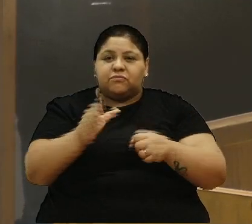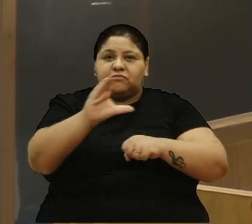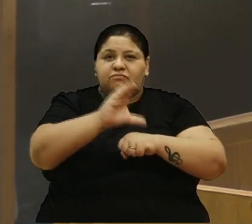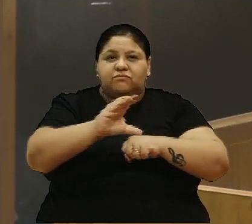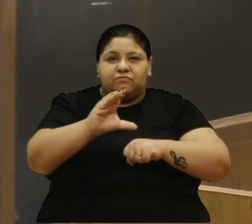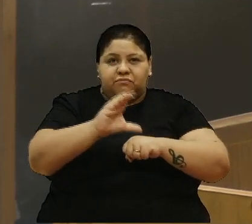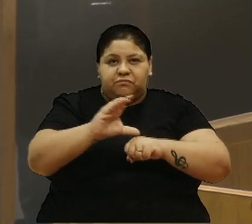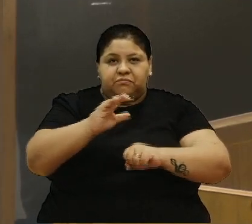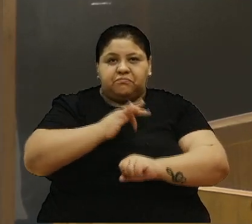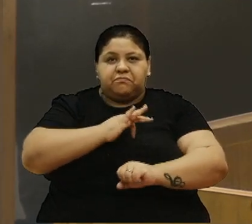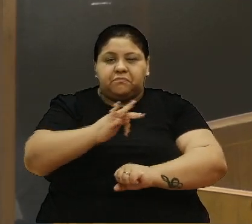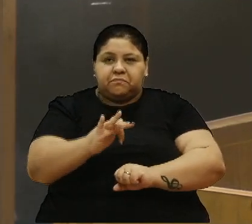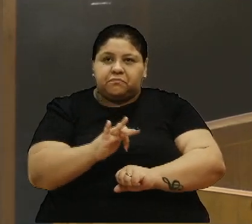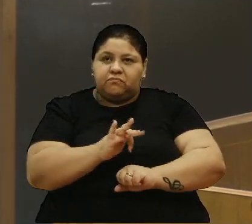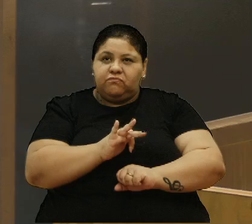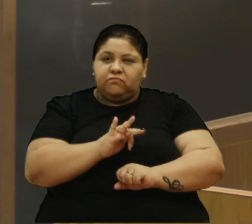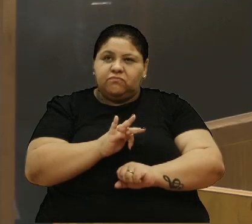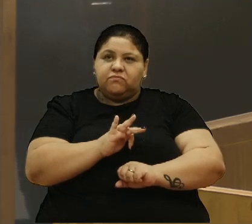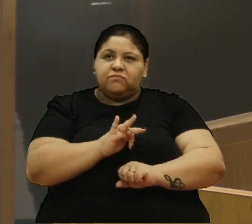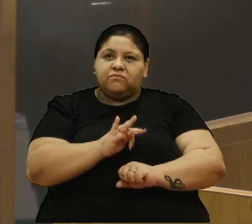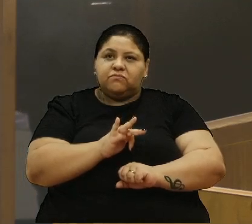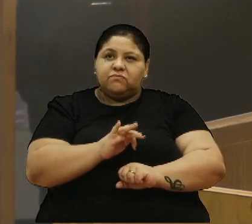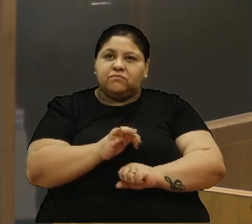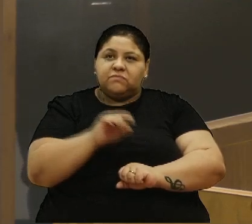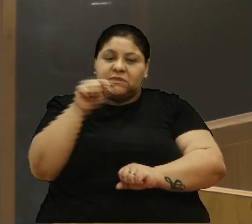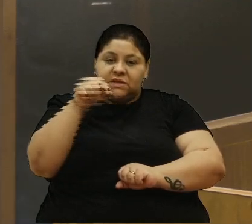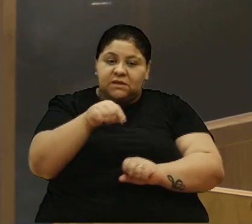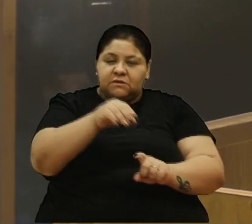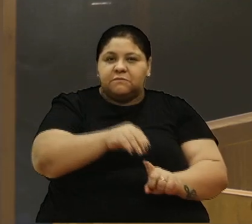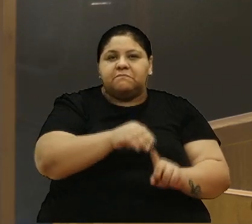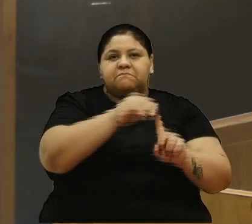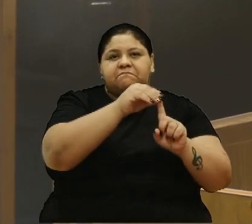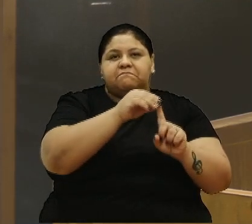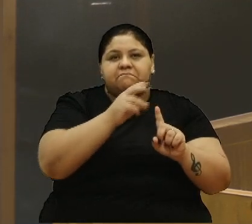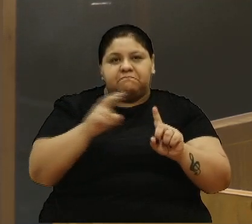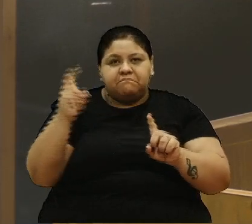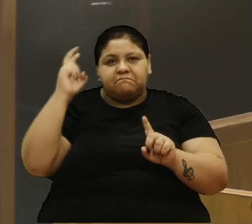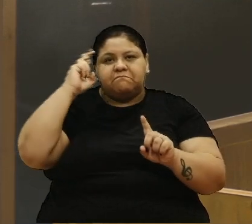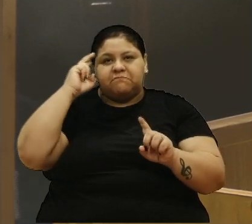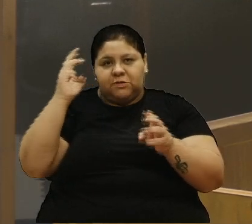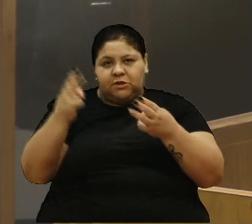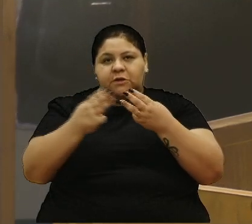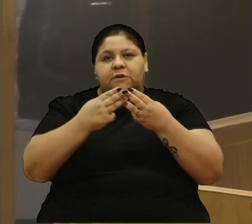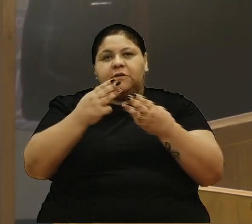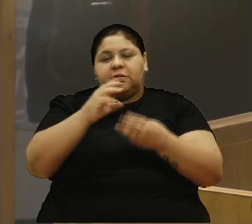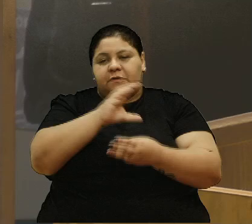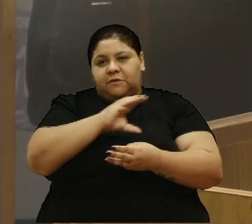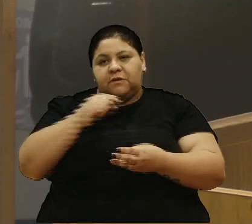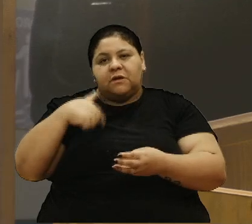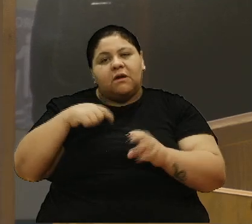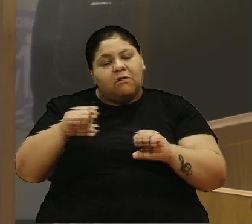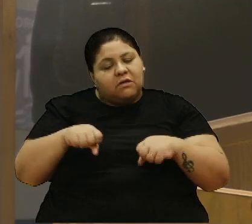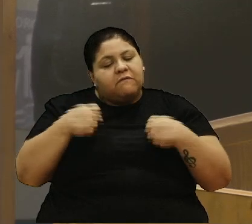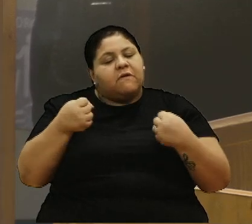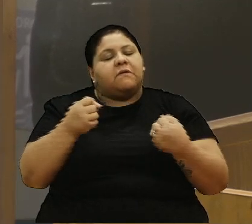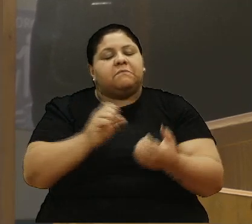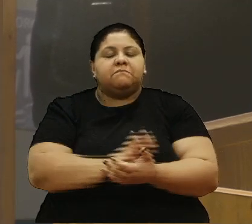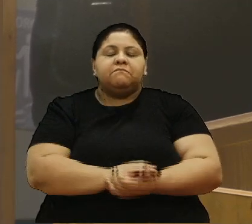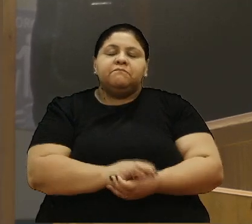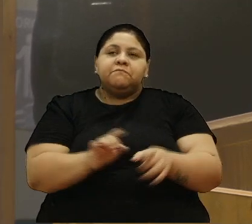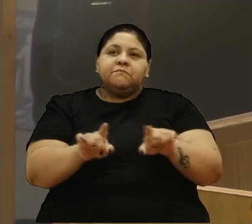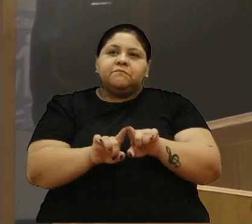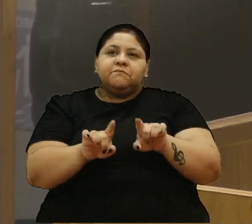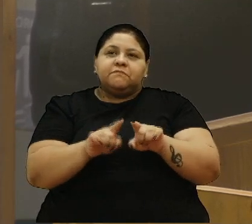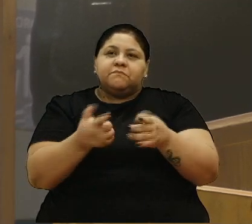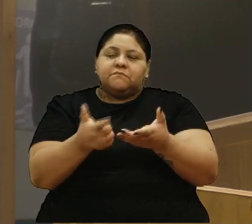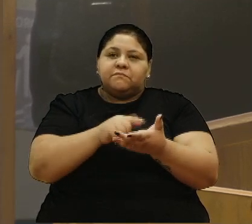Constituição Federal desses princípios, dessa cultura, a qual eu defendo. Também ainda